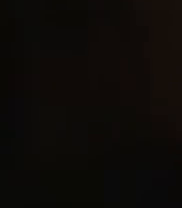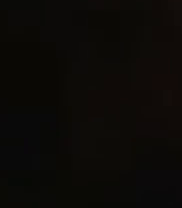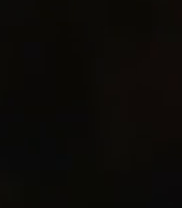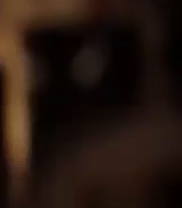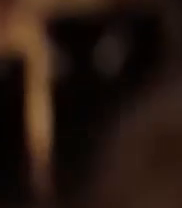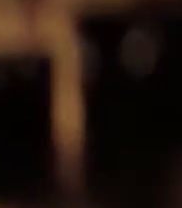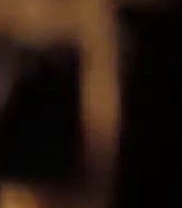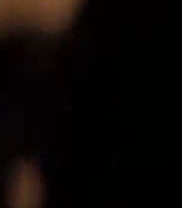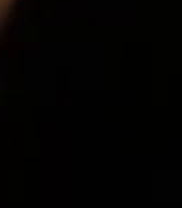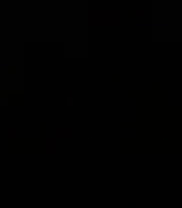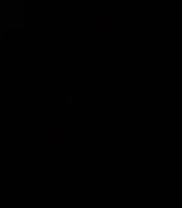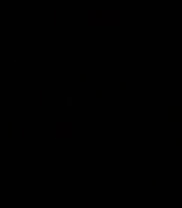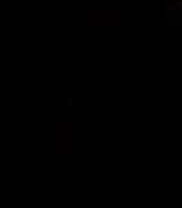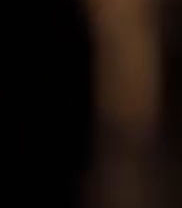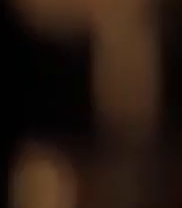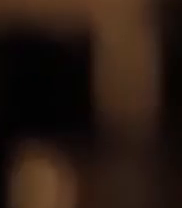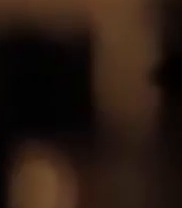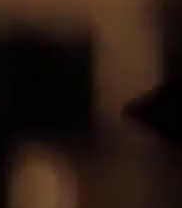Música